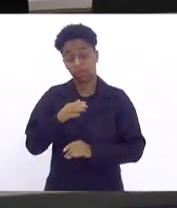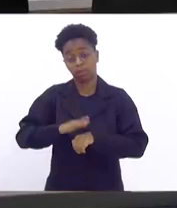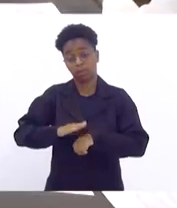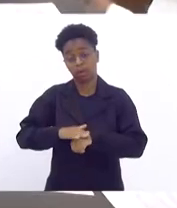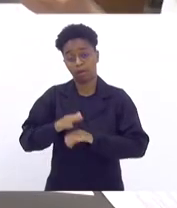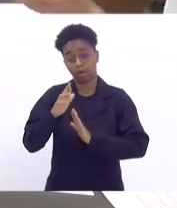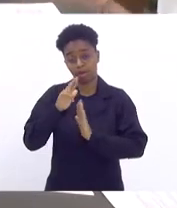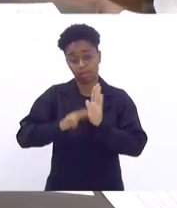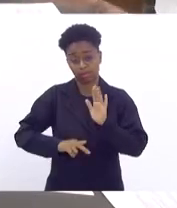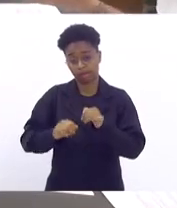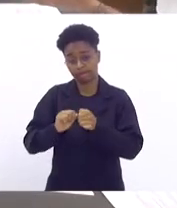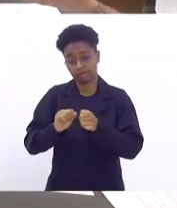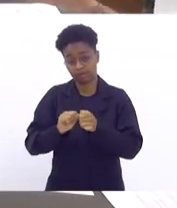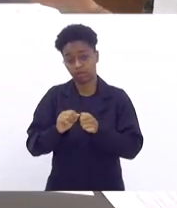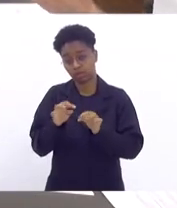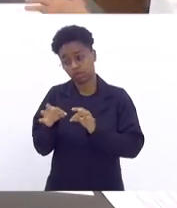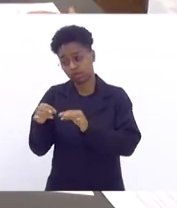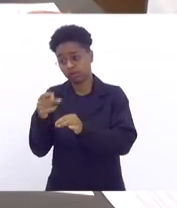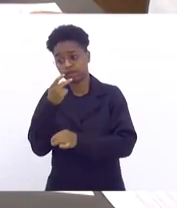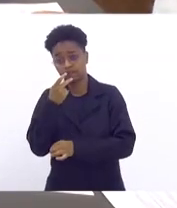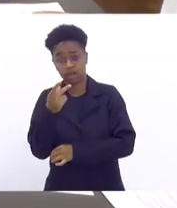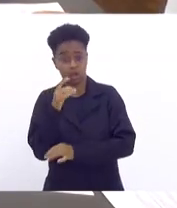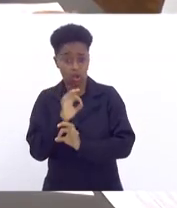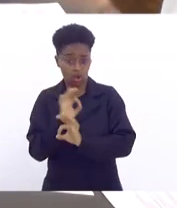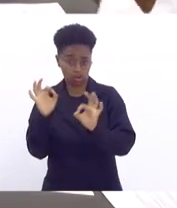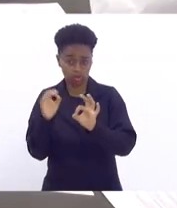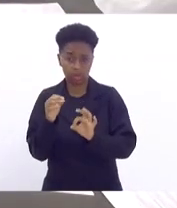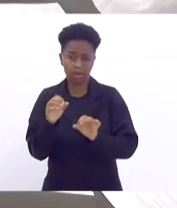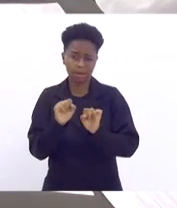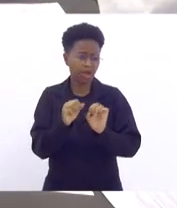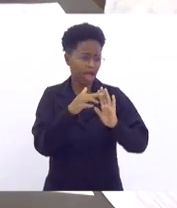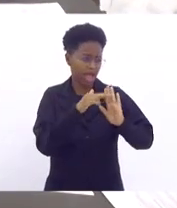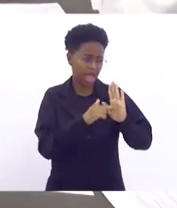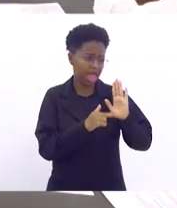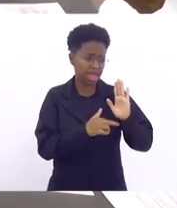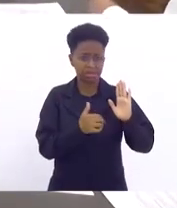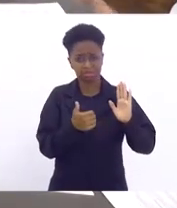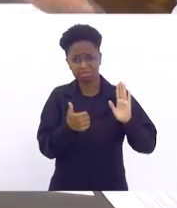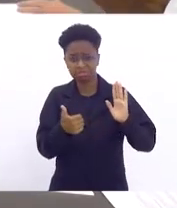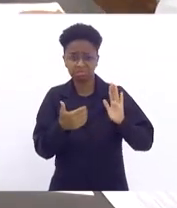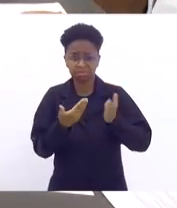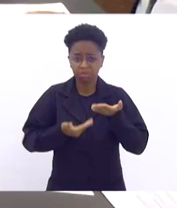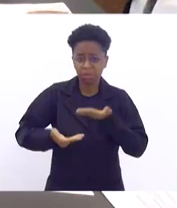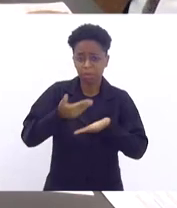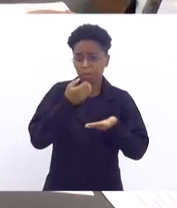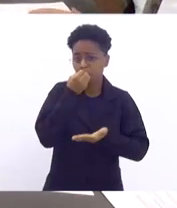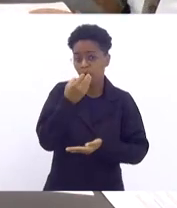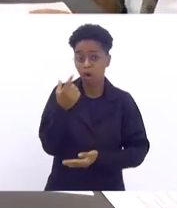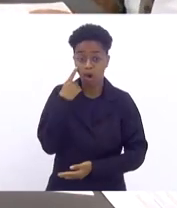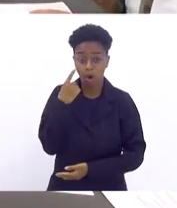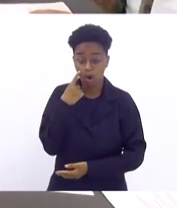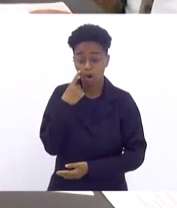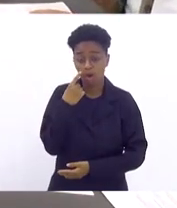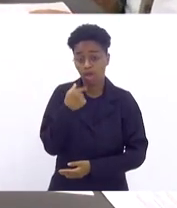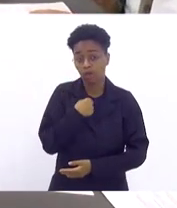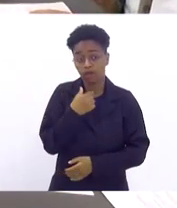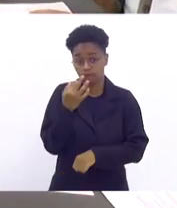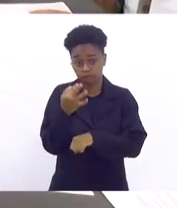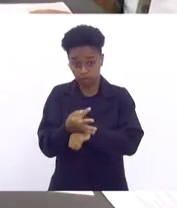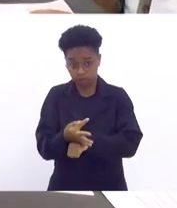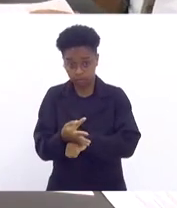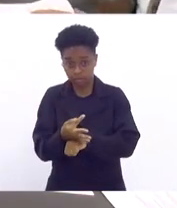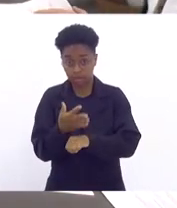relatório todo mundo vai dizer que o relatório é ótimo pode adotar que é uma regra de bom senso dos colegas eles aplicam ó não vou acessar